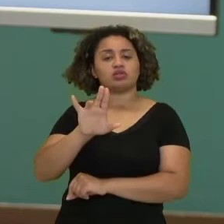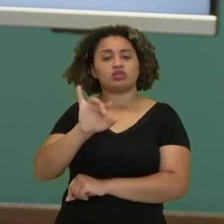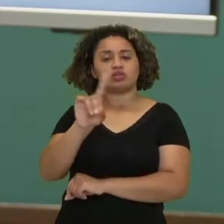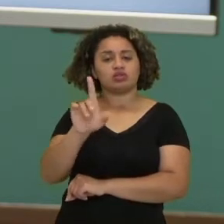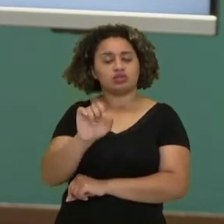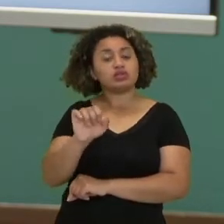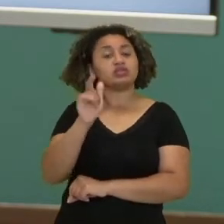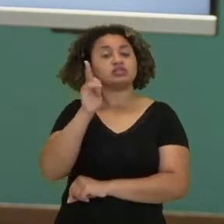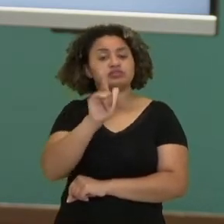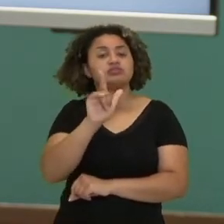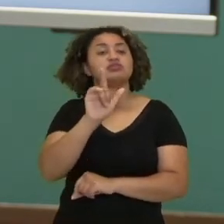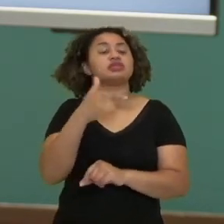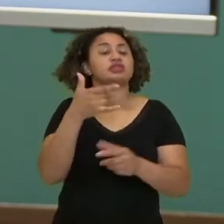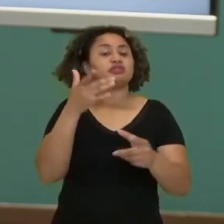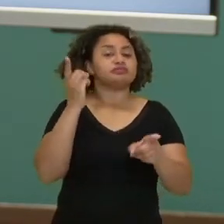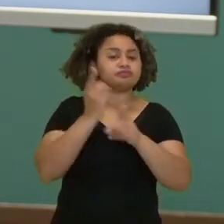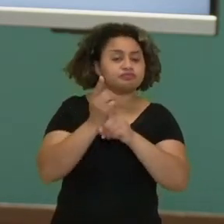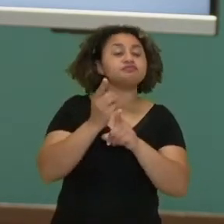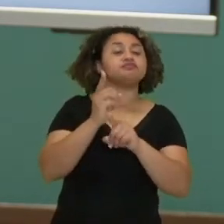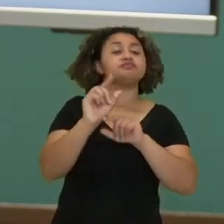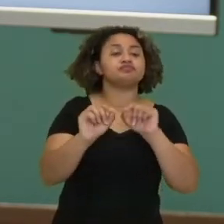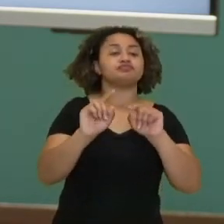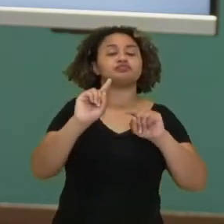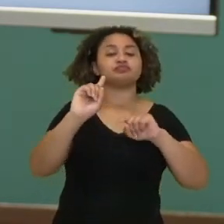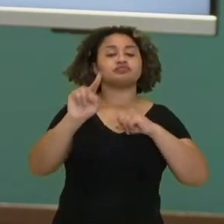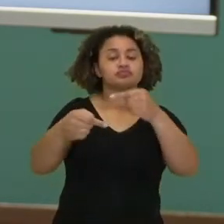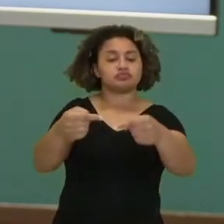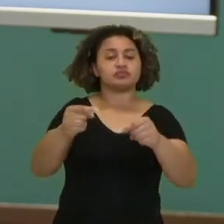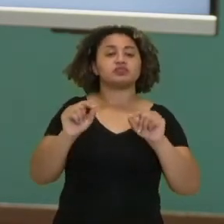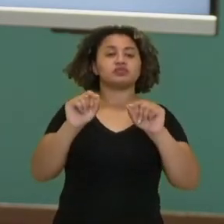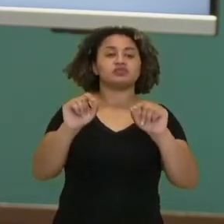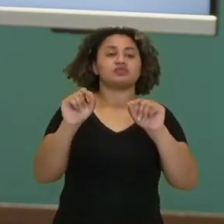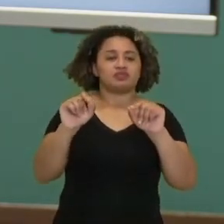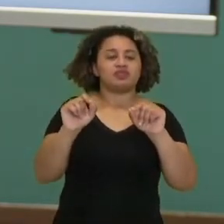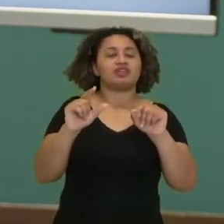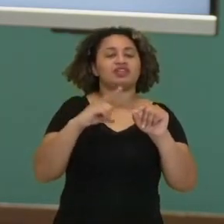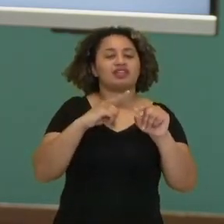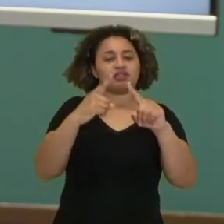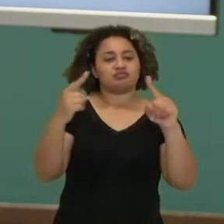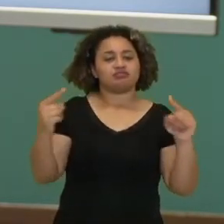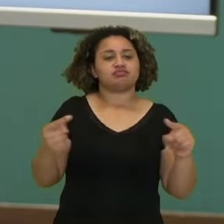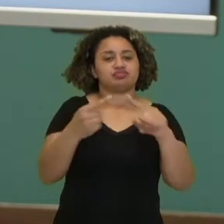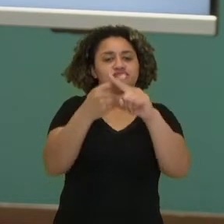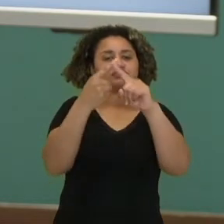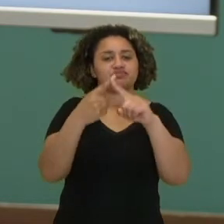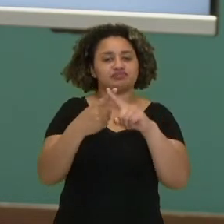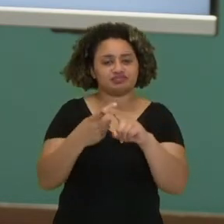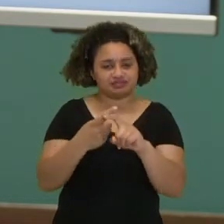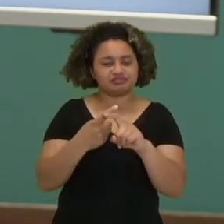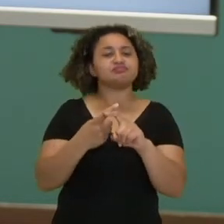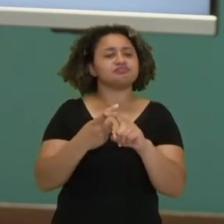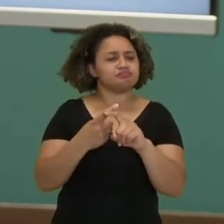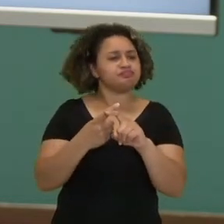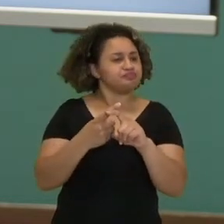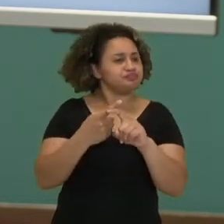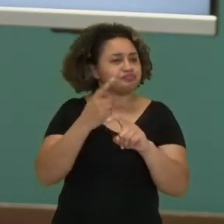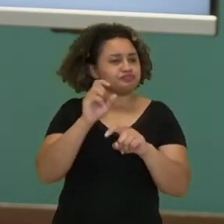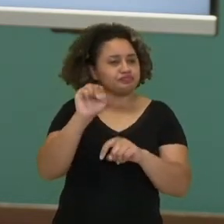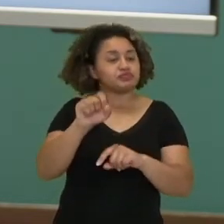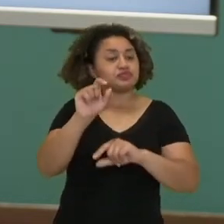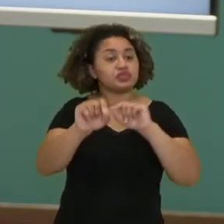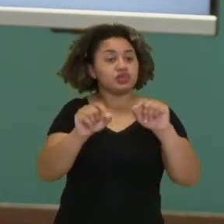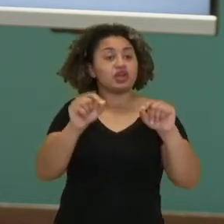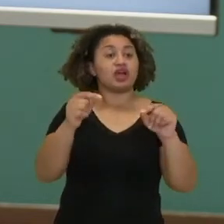que queremos descobrir. Na sequência, nós vamos fazer uma multiplicação cruzada. Olha lá,